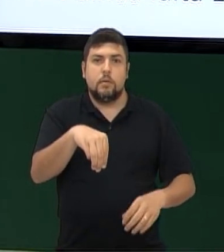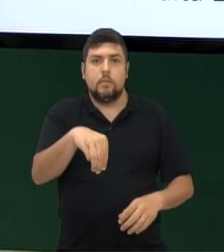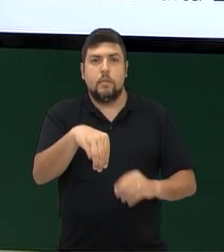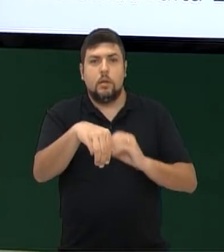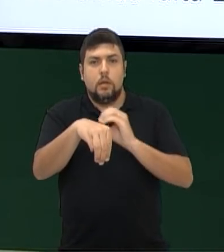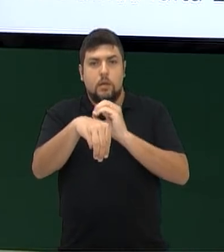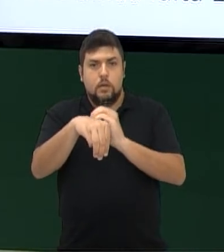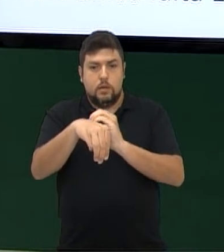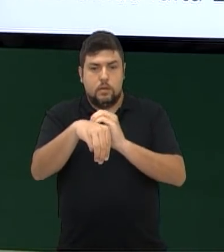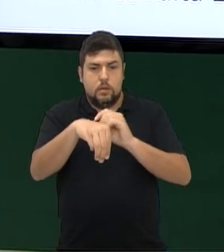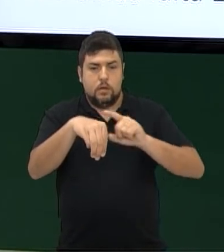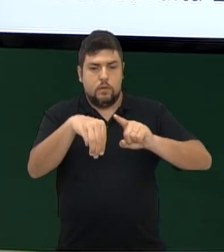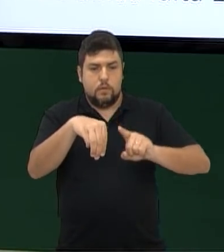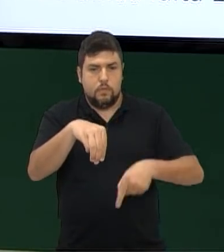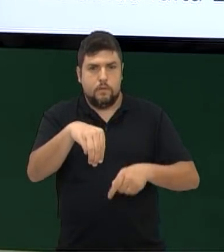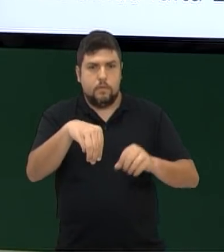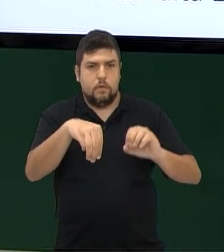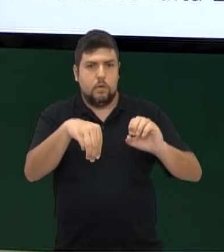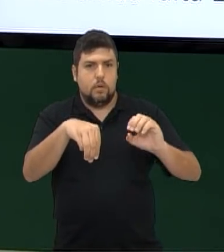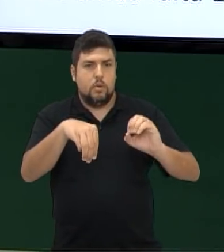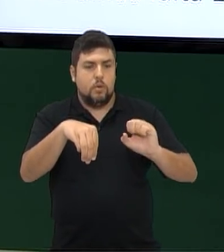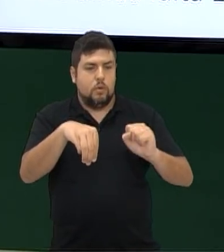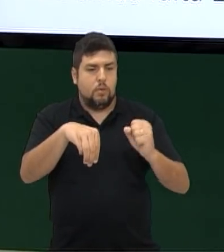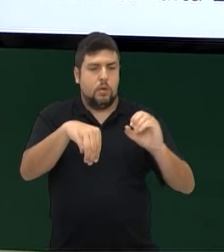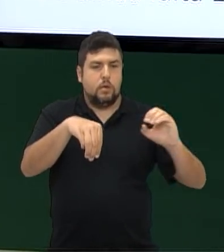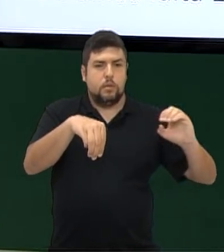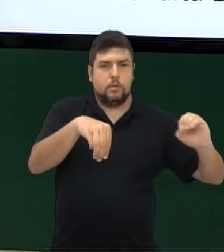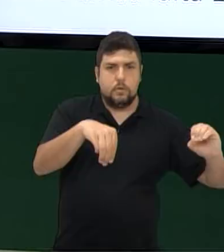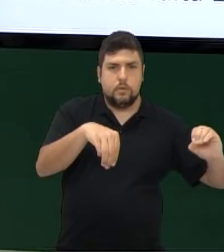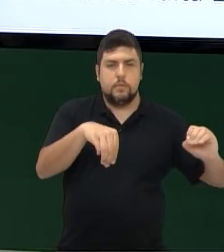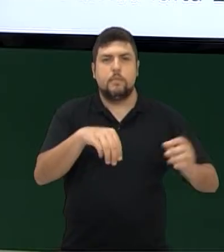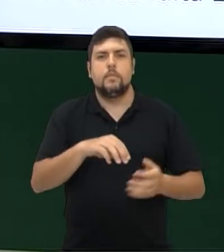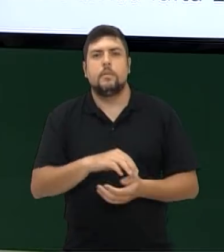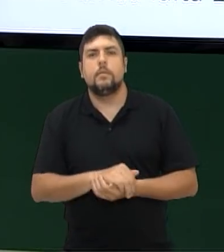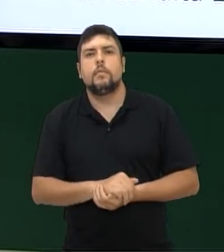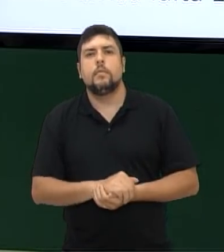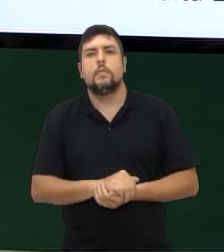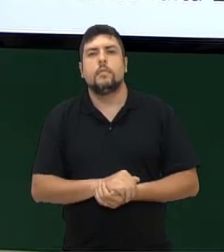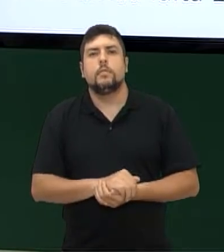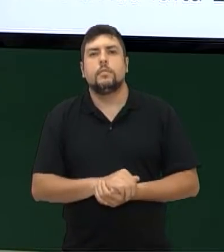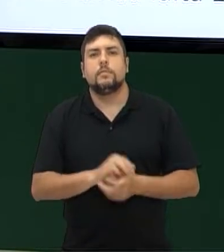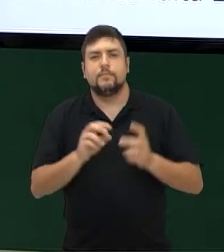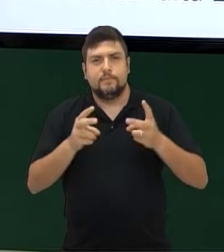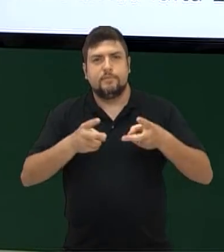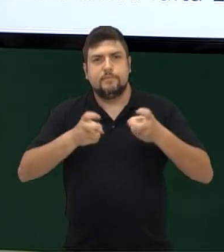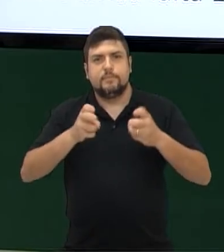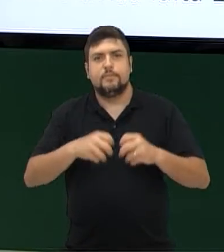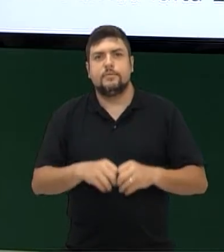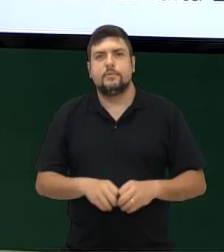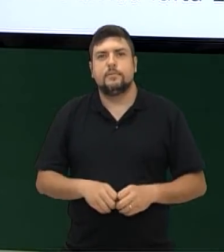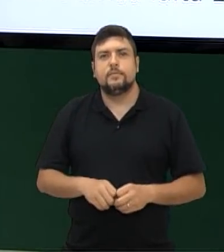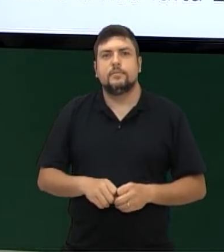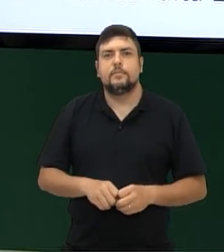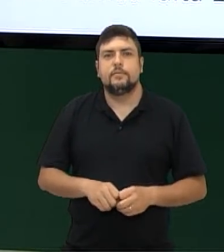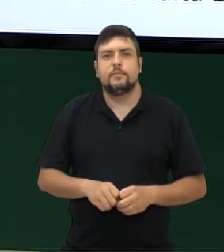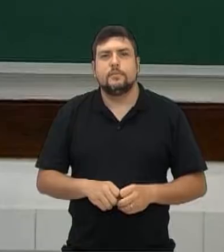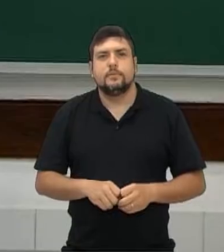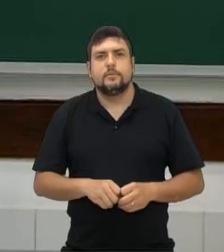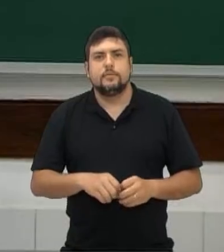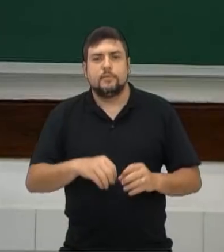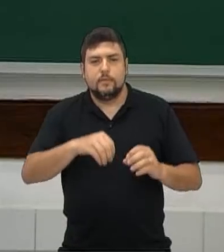0,80 metros é a mesma coisa que eu falasse em 80 centímetros. Guardaram